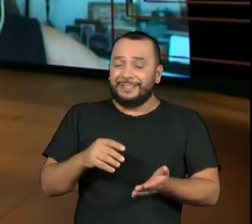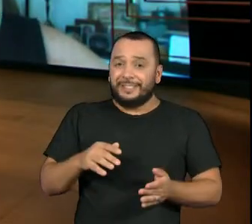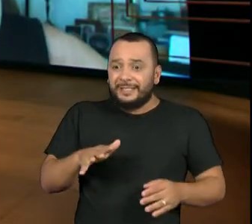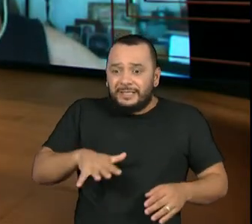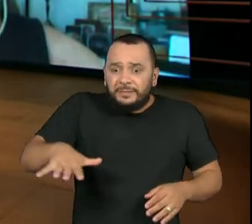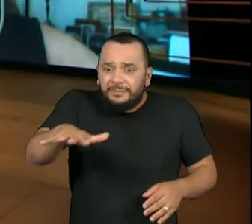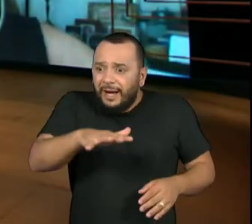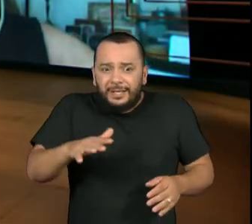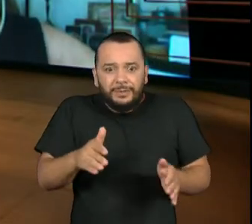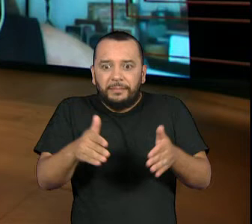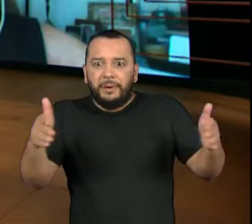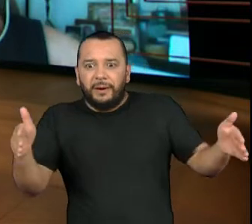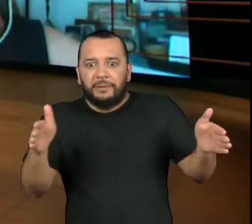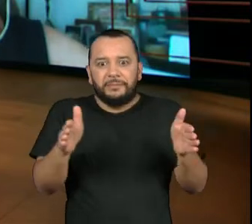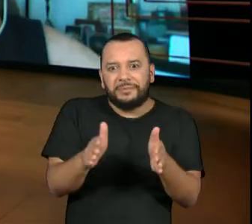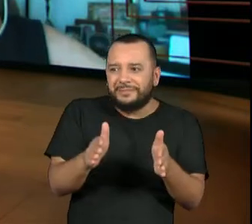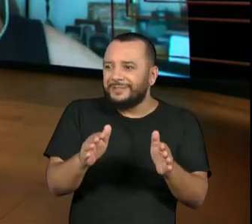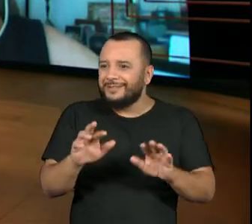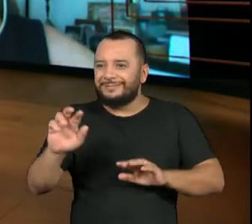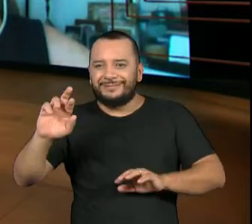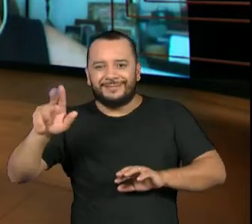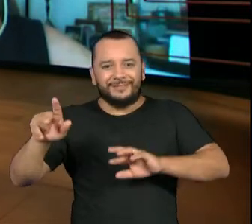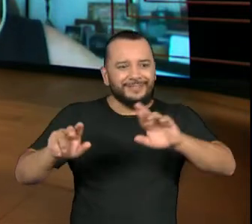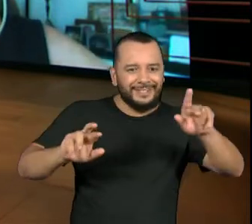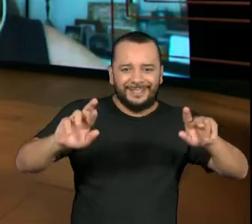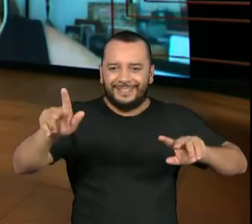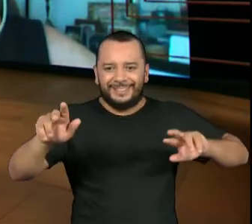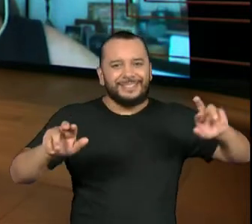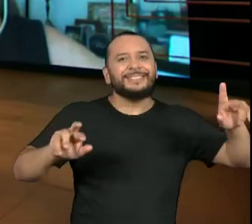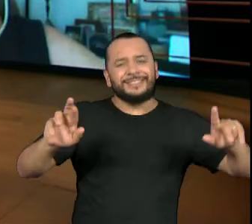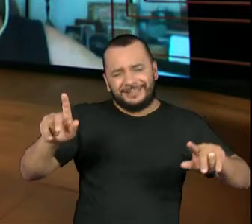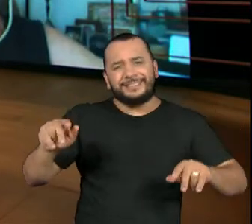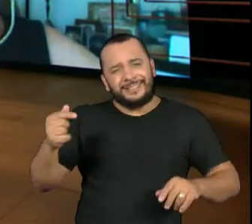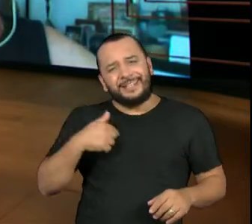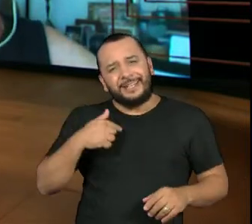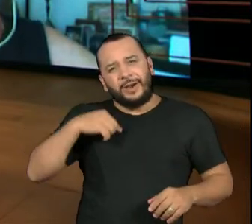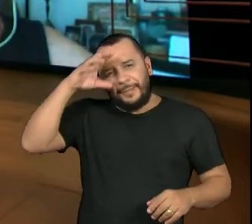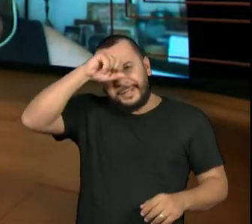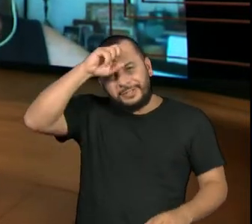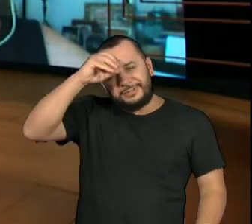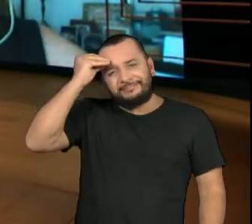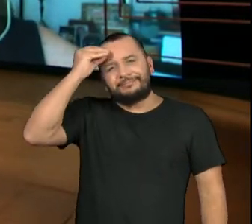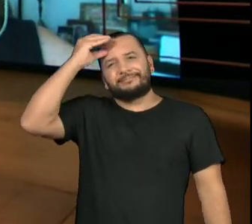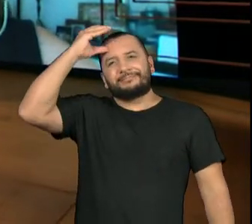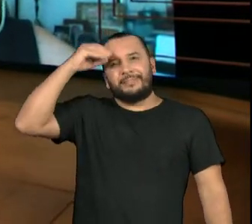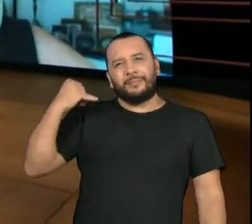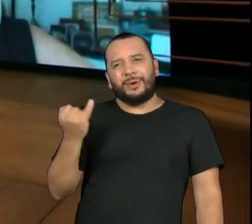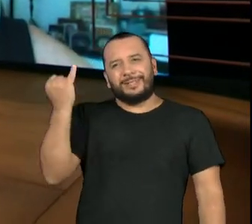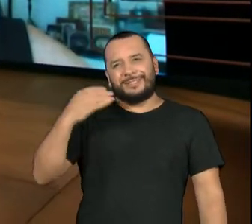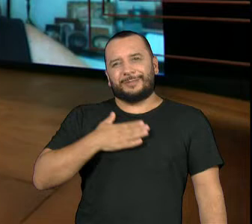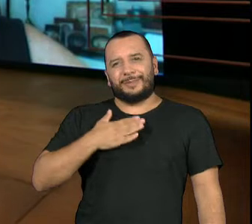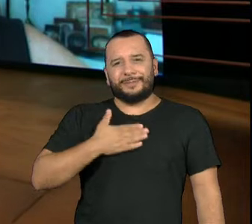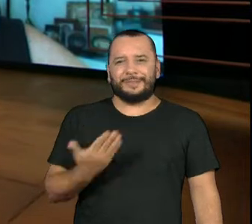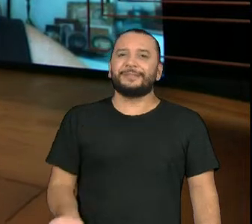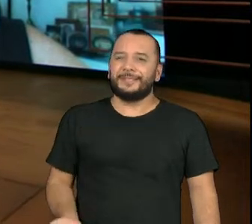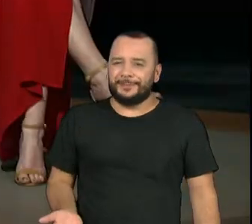espaço, entendeu? São coisas que foram muito grandes para mim, muito importantes para mim. Mendonça é